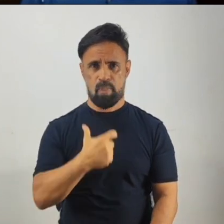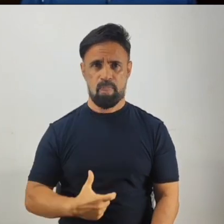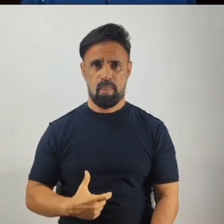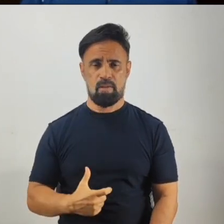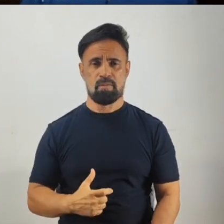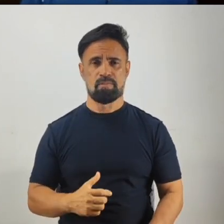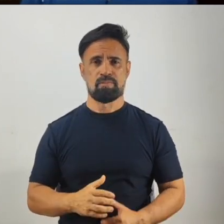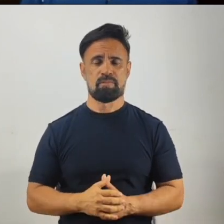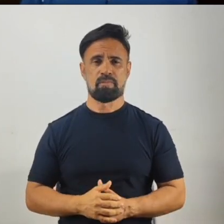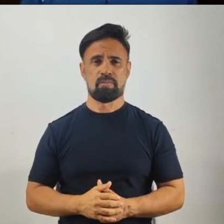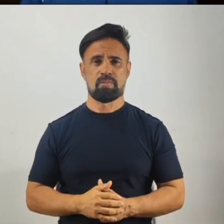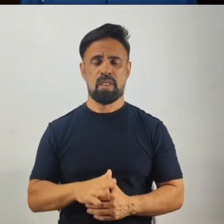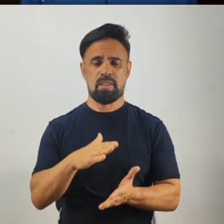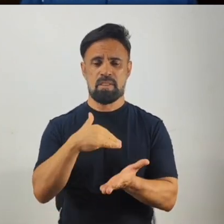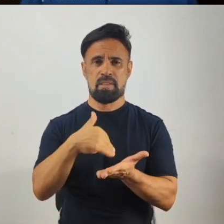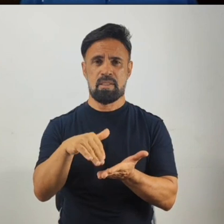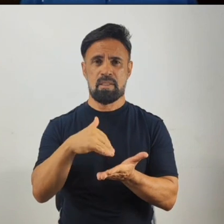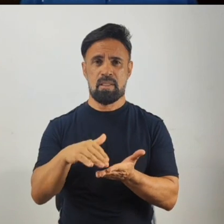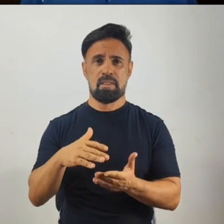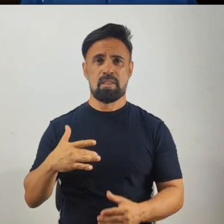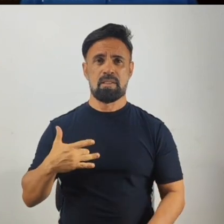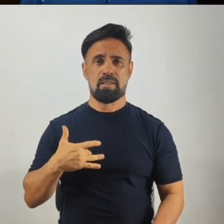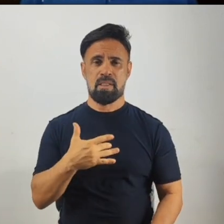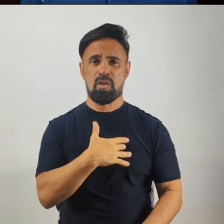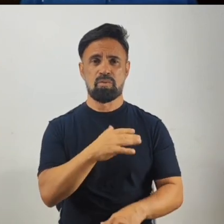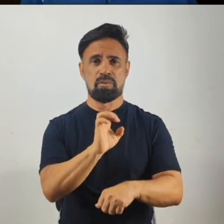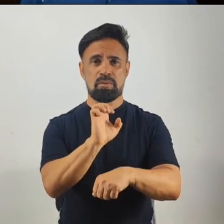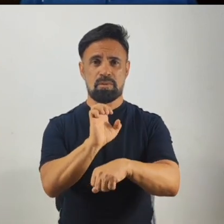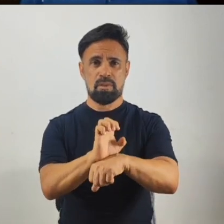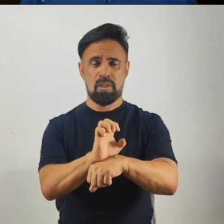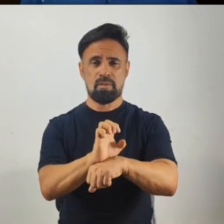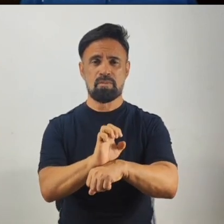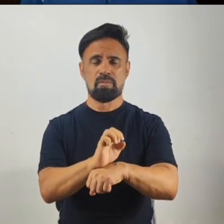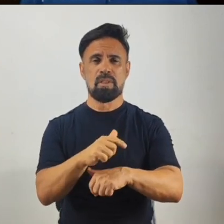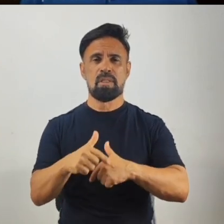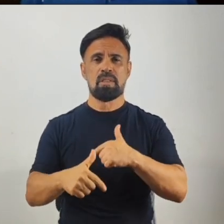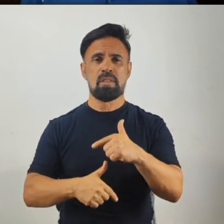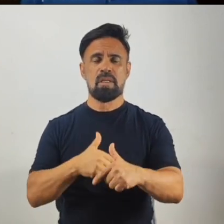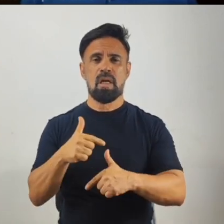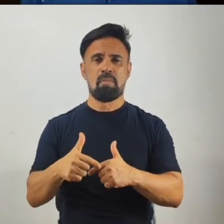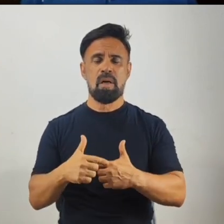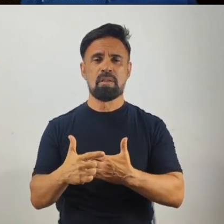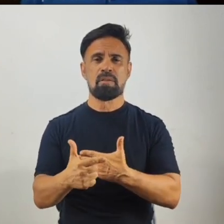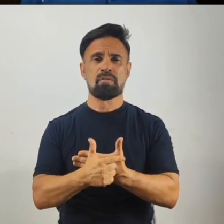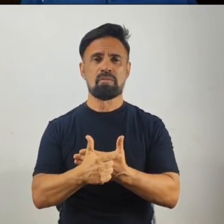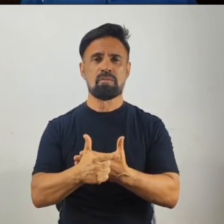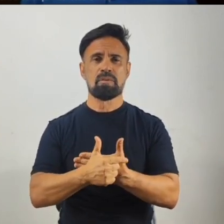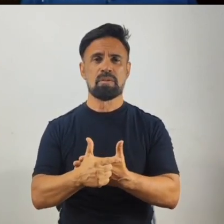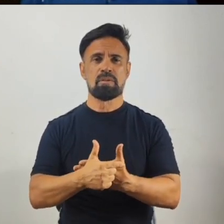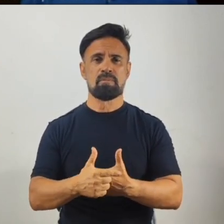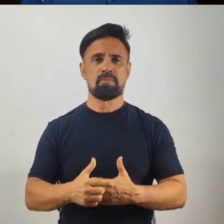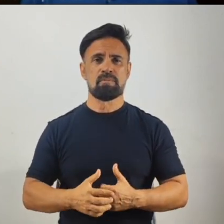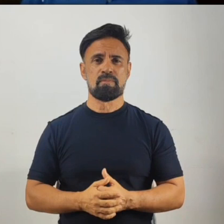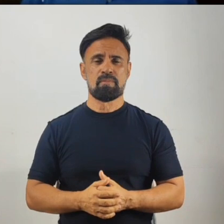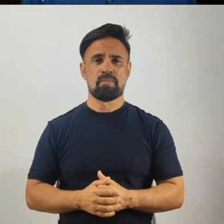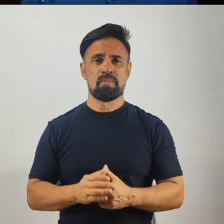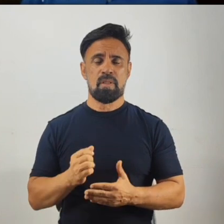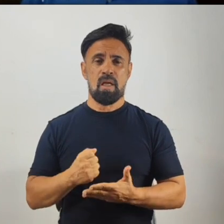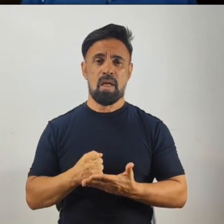Sou da Secretaria Estadual de Saúde e atuo na função, no cargo